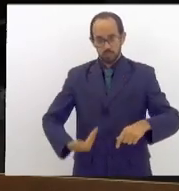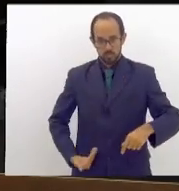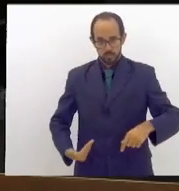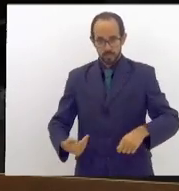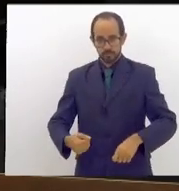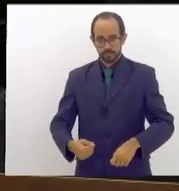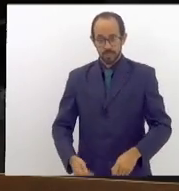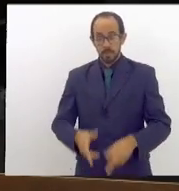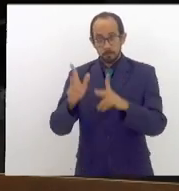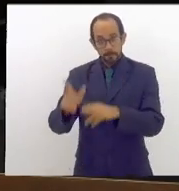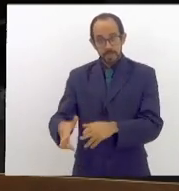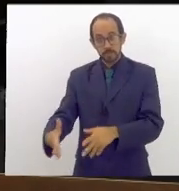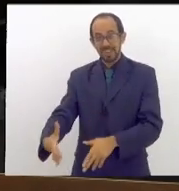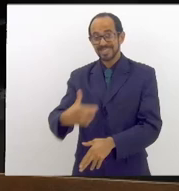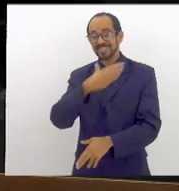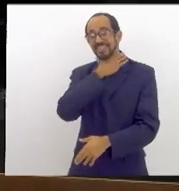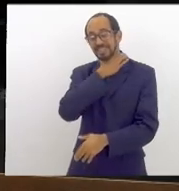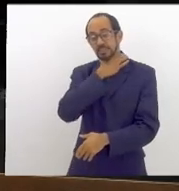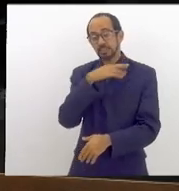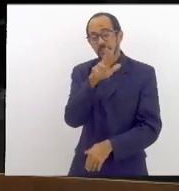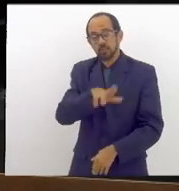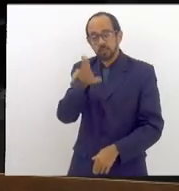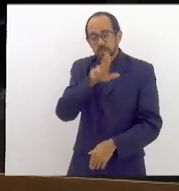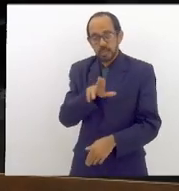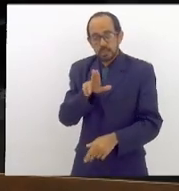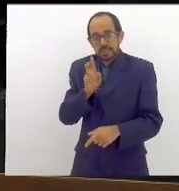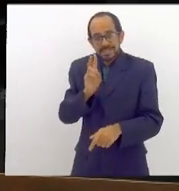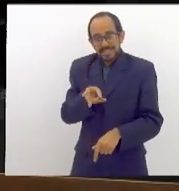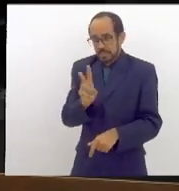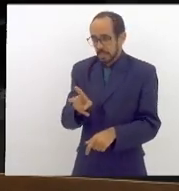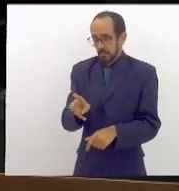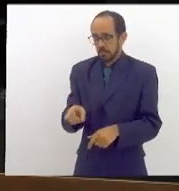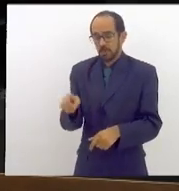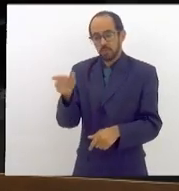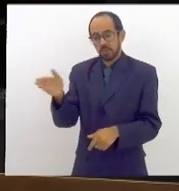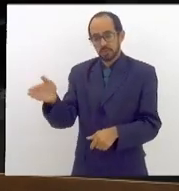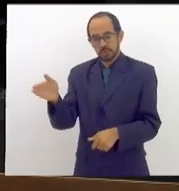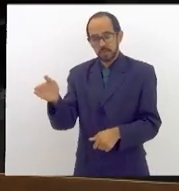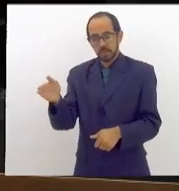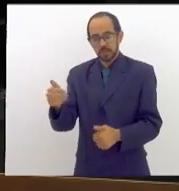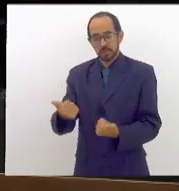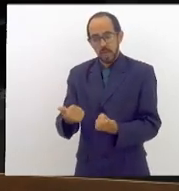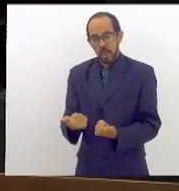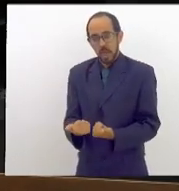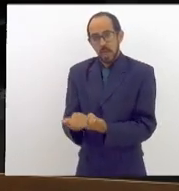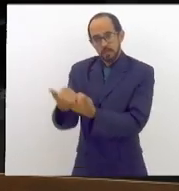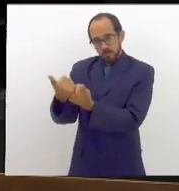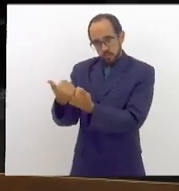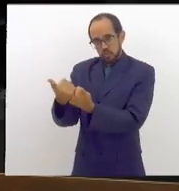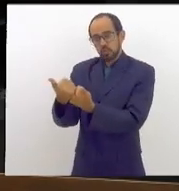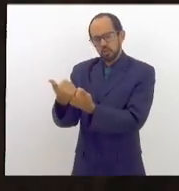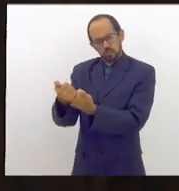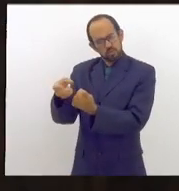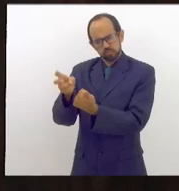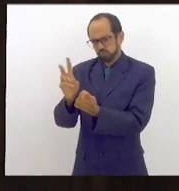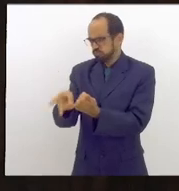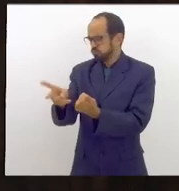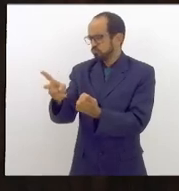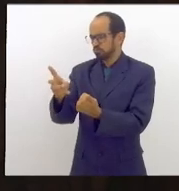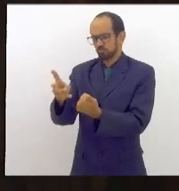Universidades sempre que pode vossa excelência apoiou pecuniáriamente